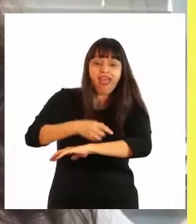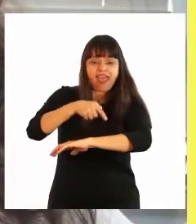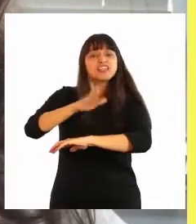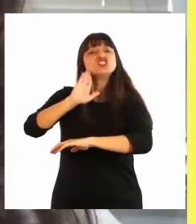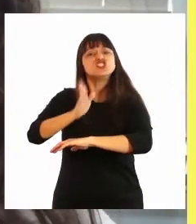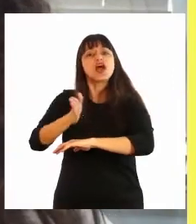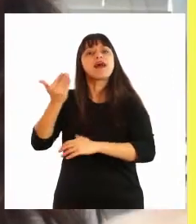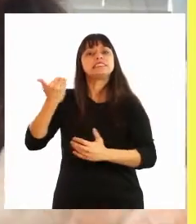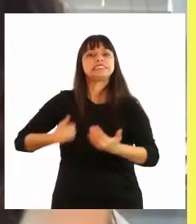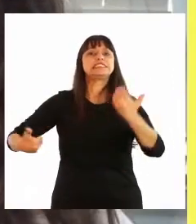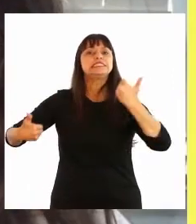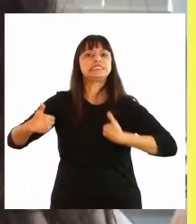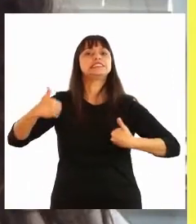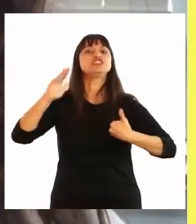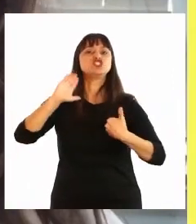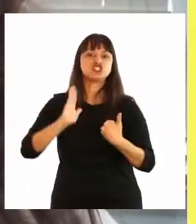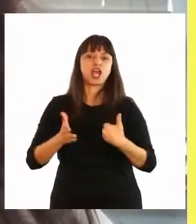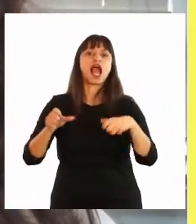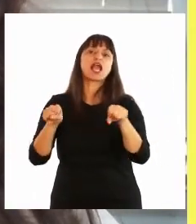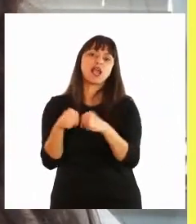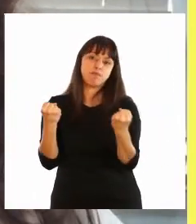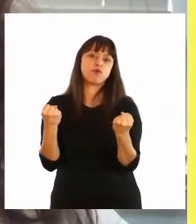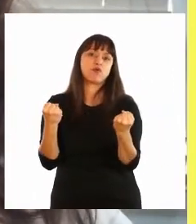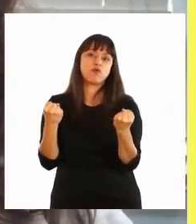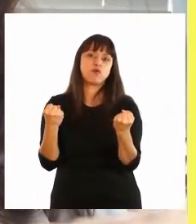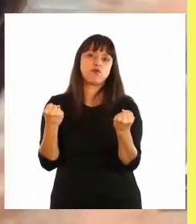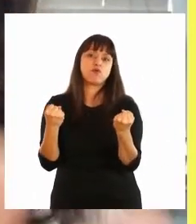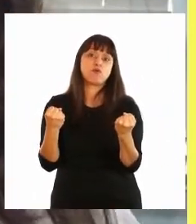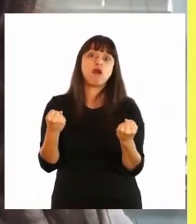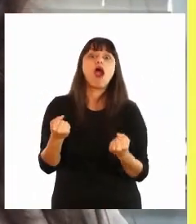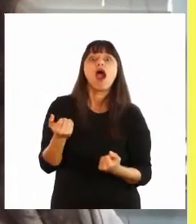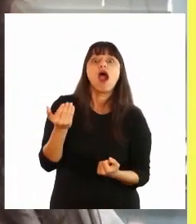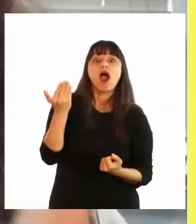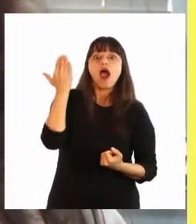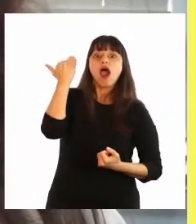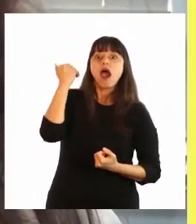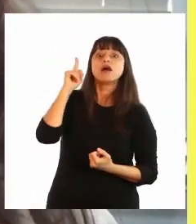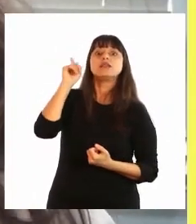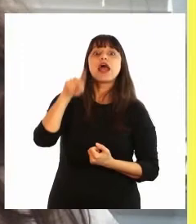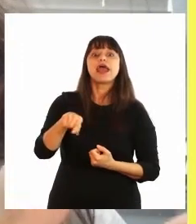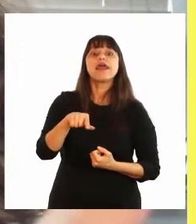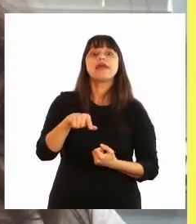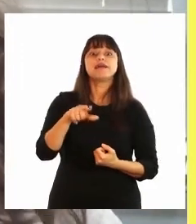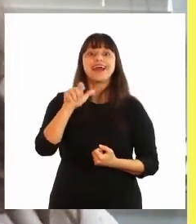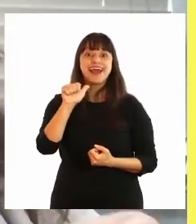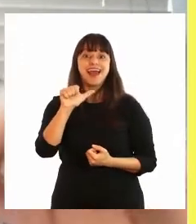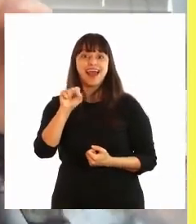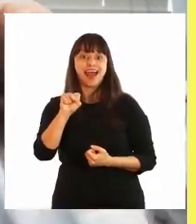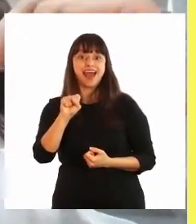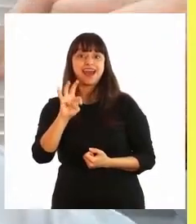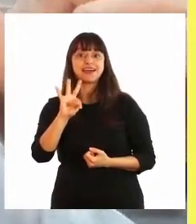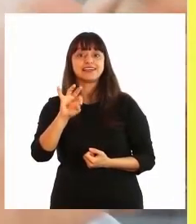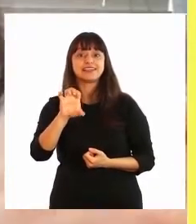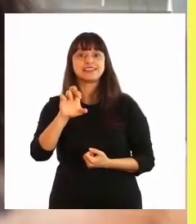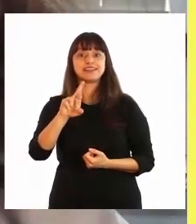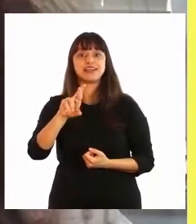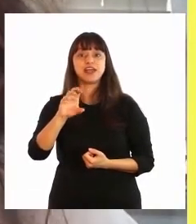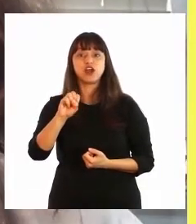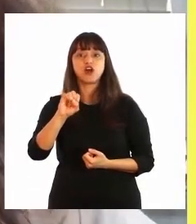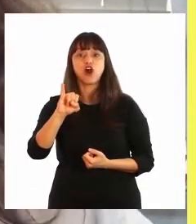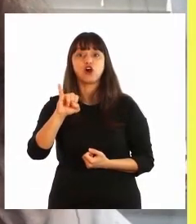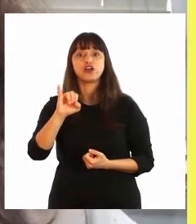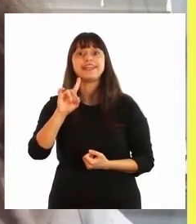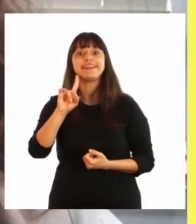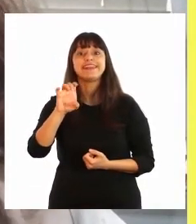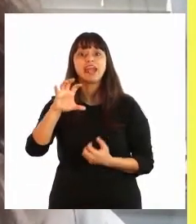digamos, ele chegou a ser um núcleo, ou seja, ser o centro de um asteroide, de um planeta menor